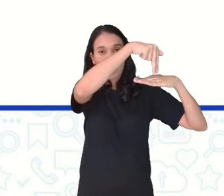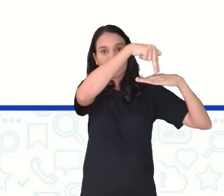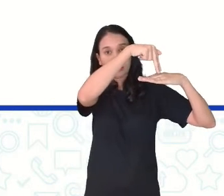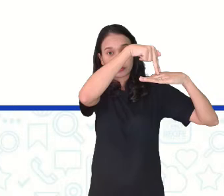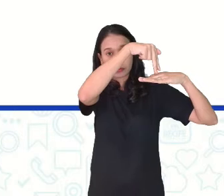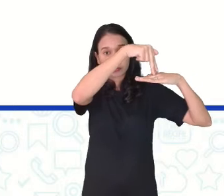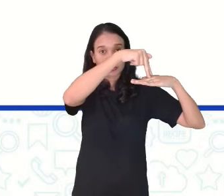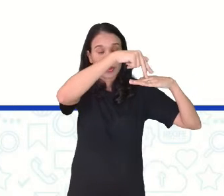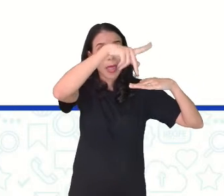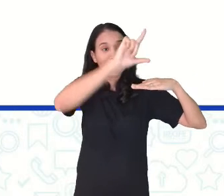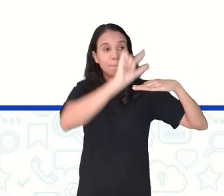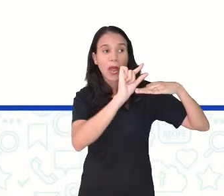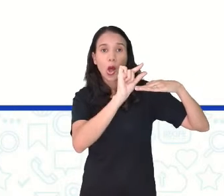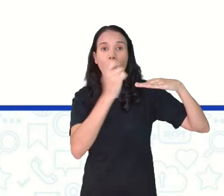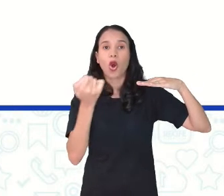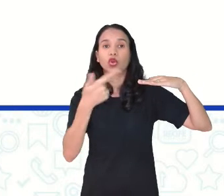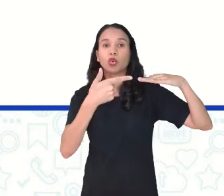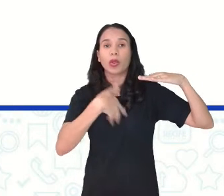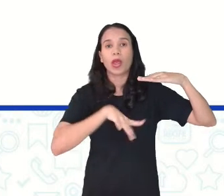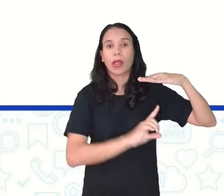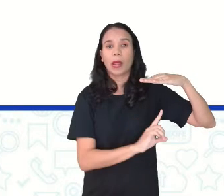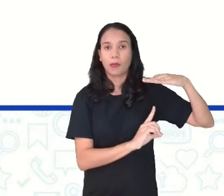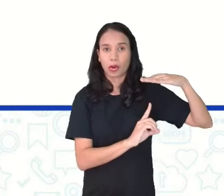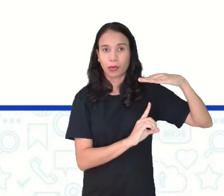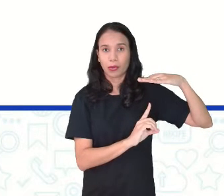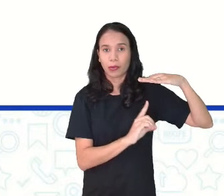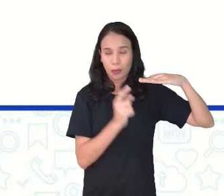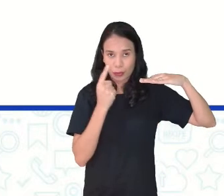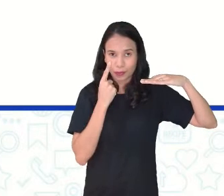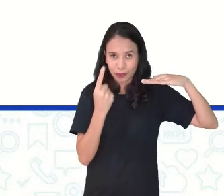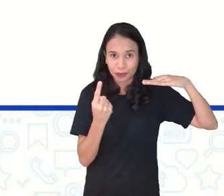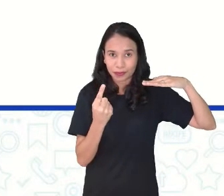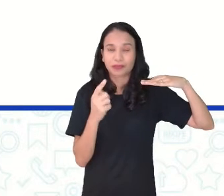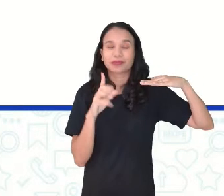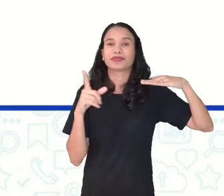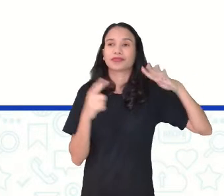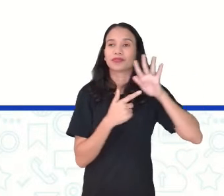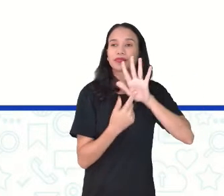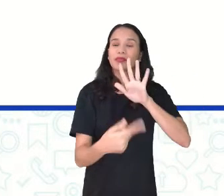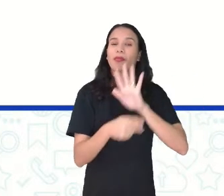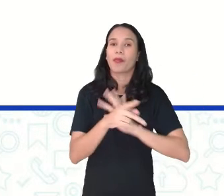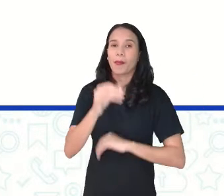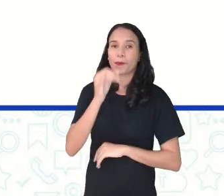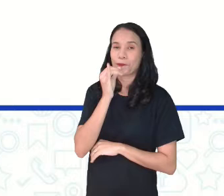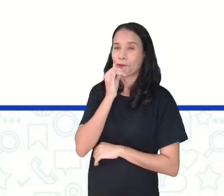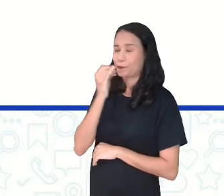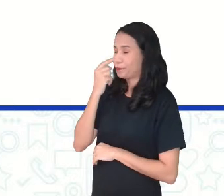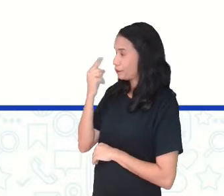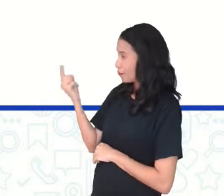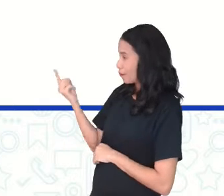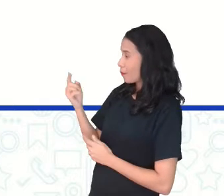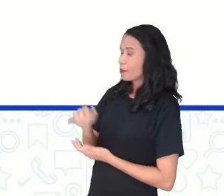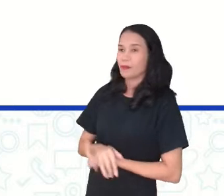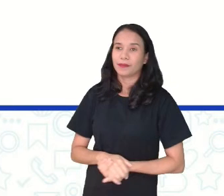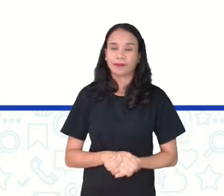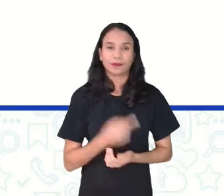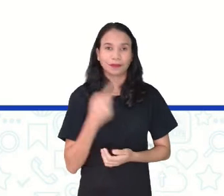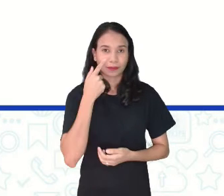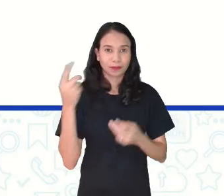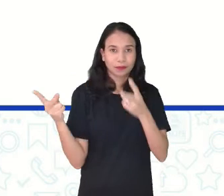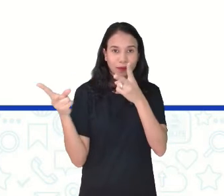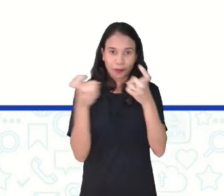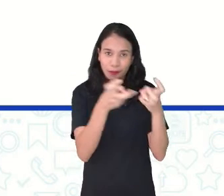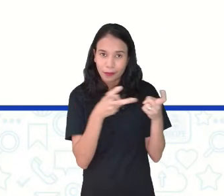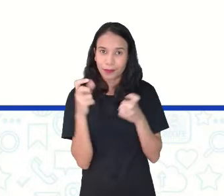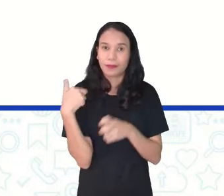cima, ele é menor que o denominador. Então, eu trouxe aqui alguns exemplos, tá? Para você verificar